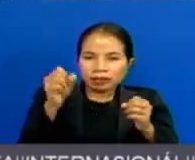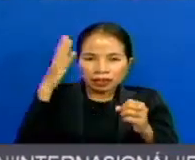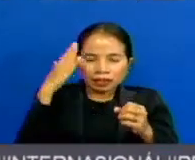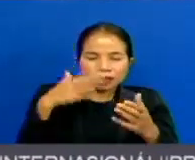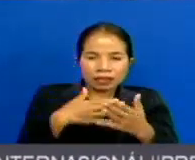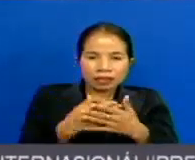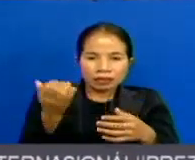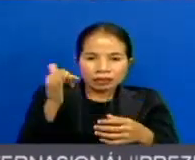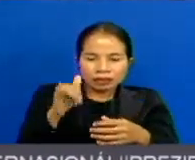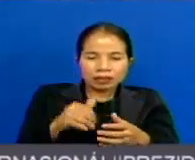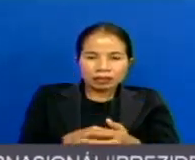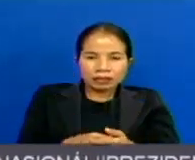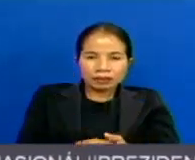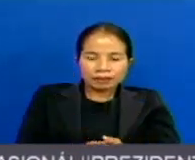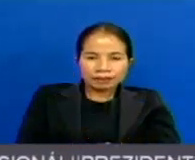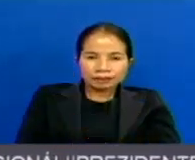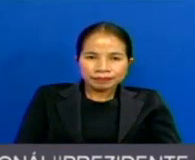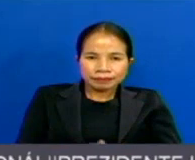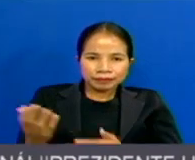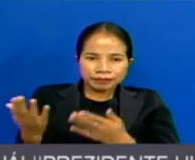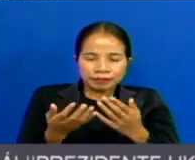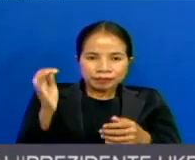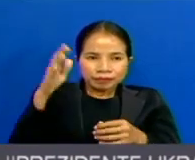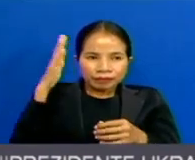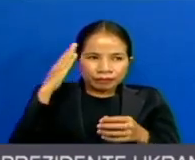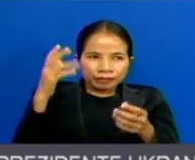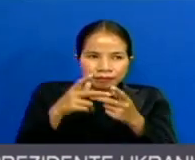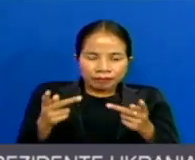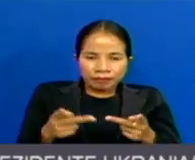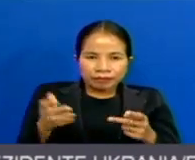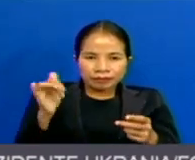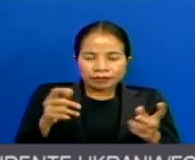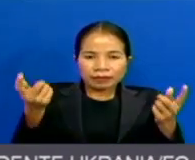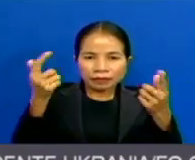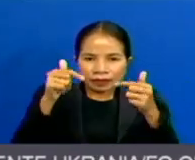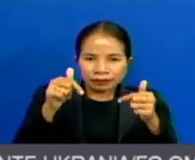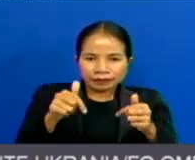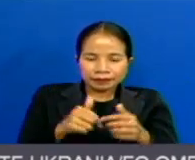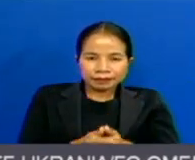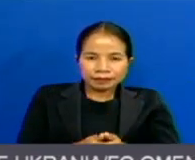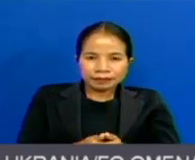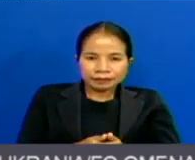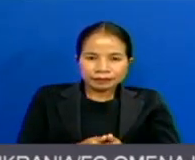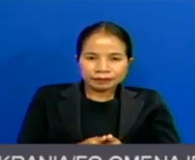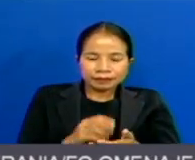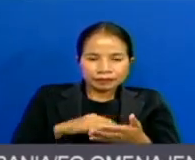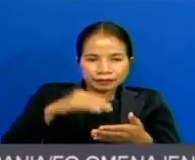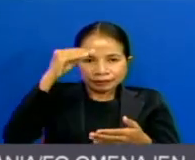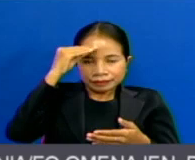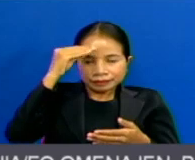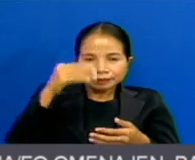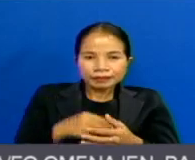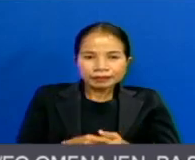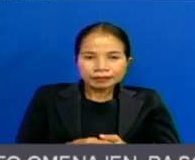nia, orientador Sira. Lori Sira conhece fati nebe maxira tomai, hamahonan hori aprende,